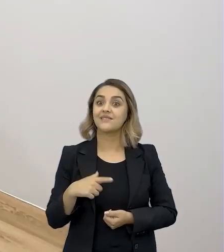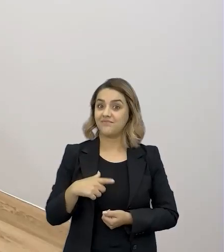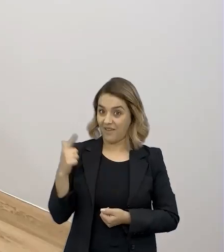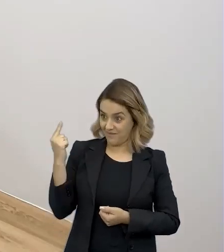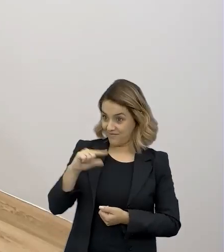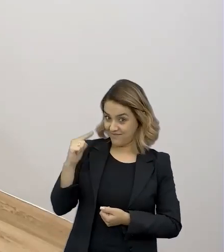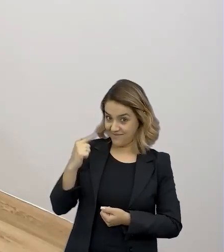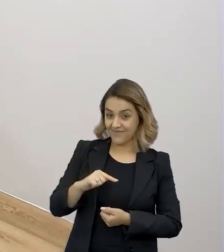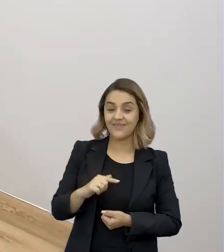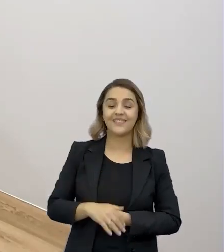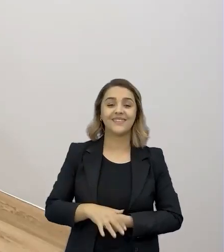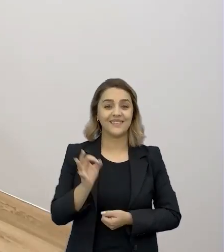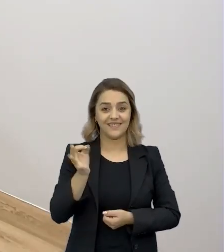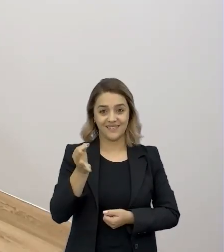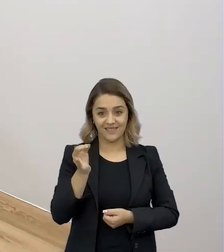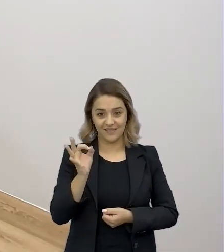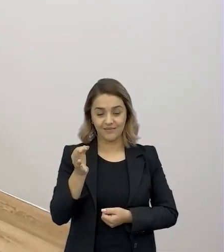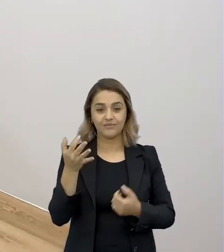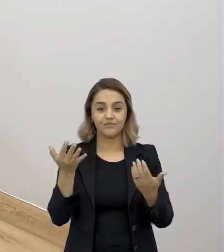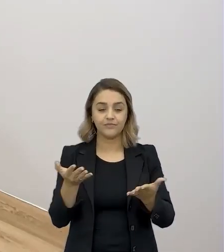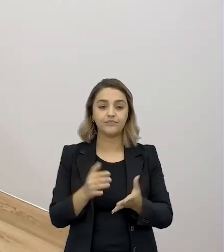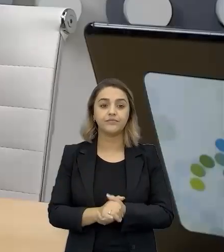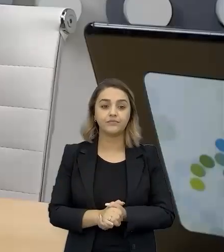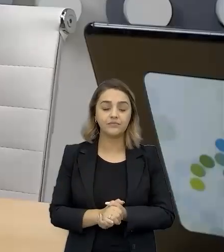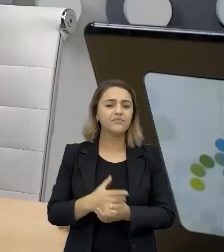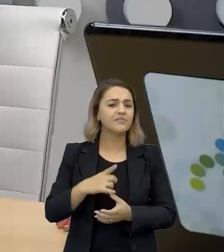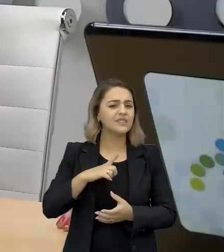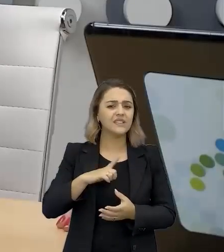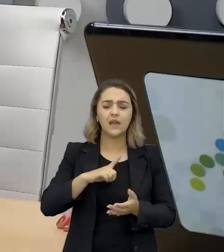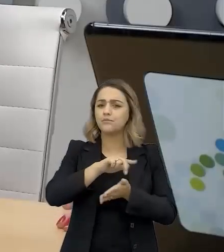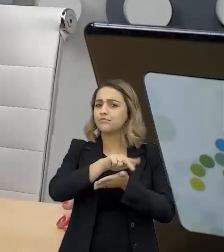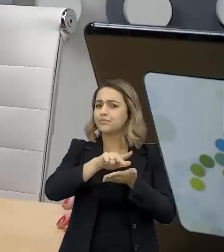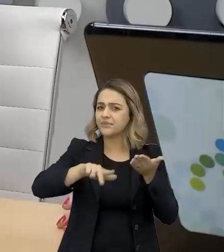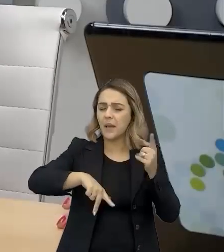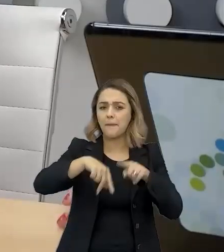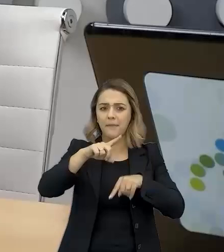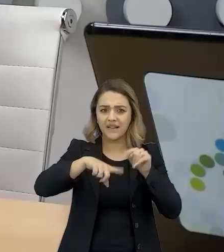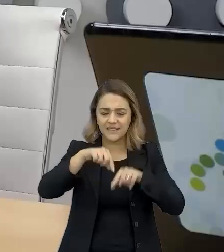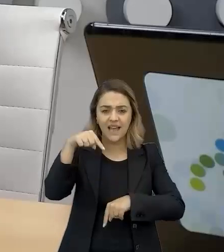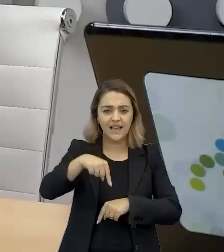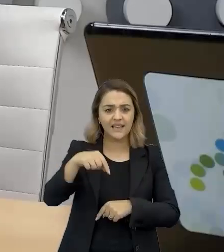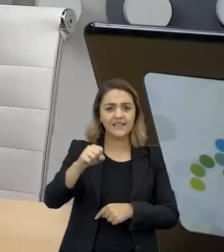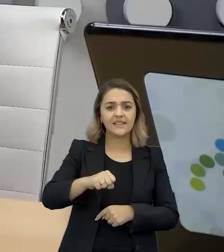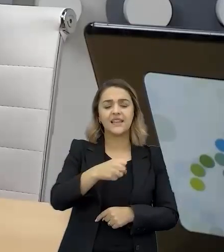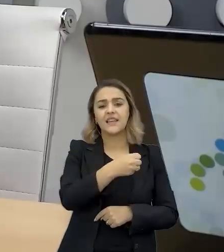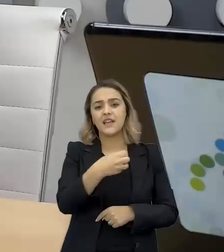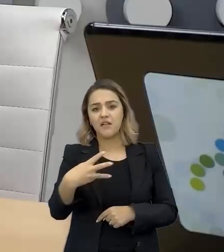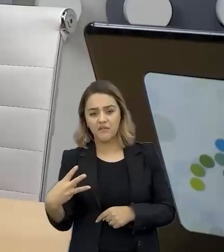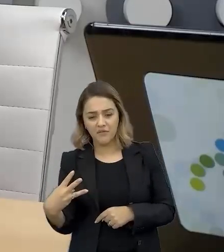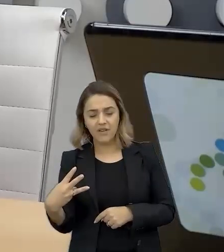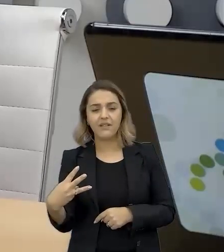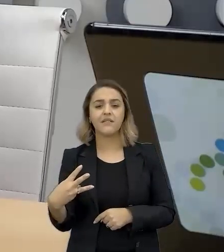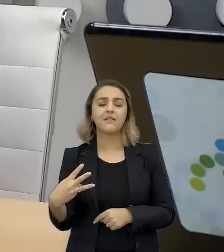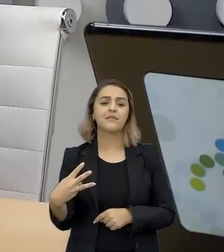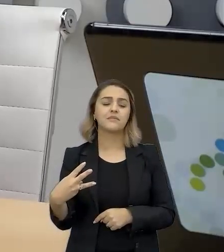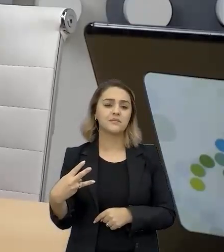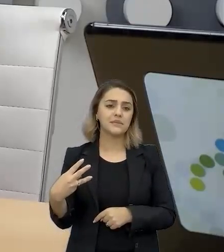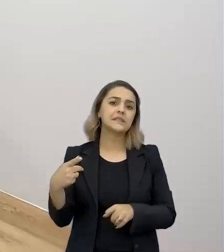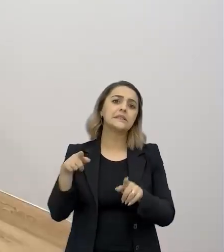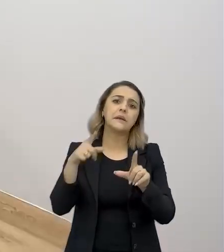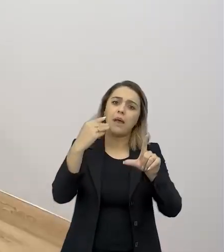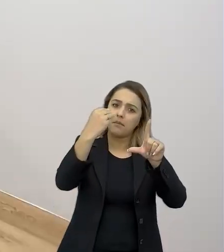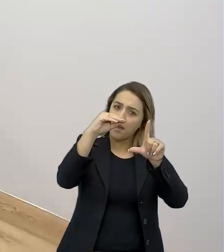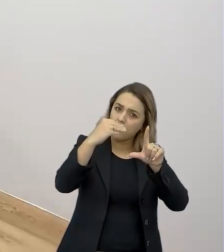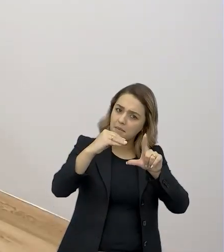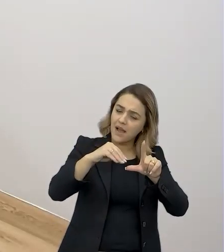chegando. Exatamente. Então tem muito material, né? Na EFAP, não sei se... No próprio site, No